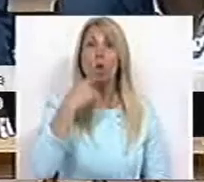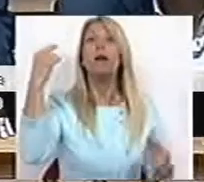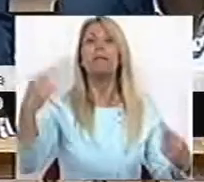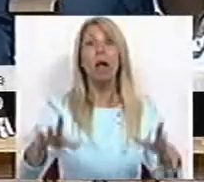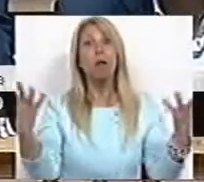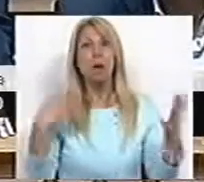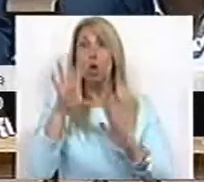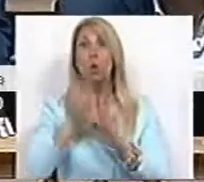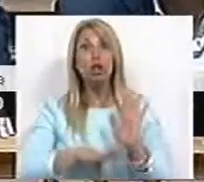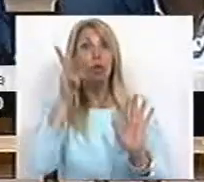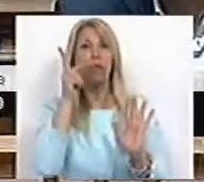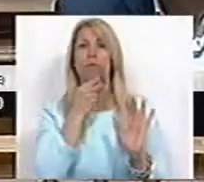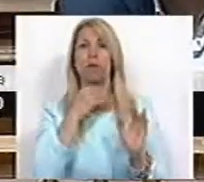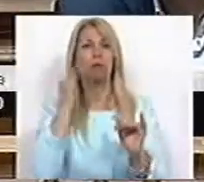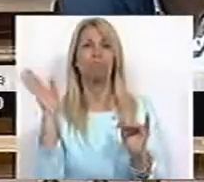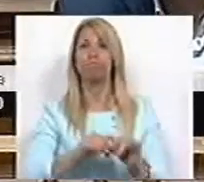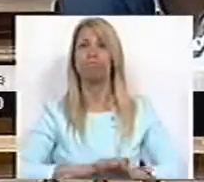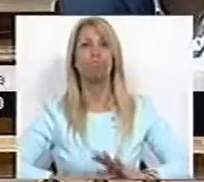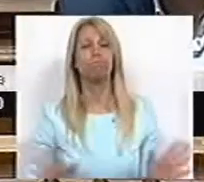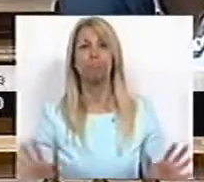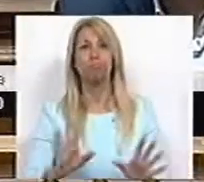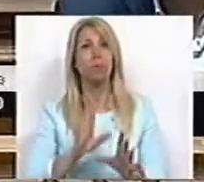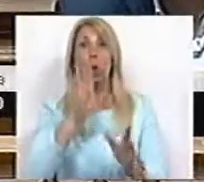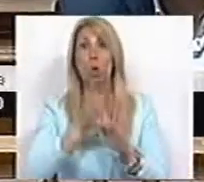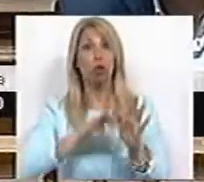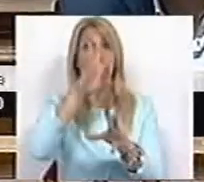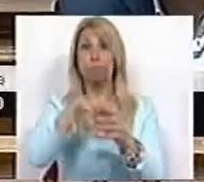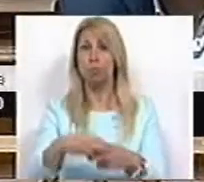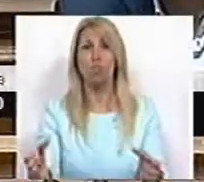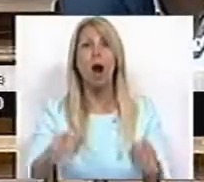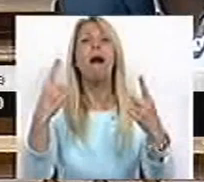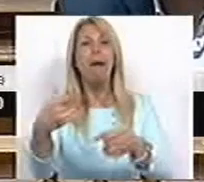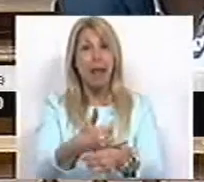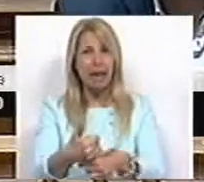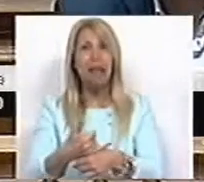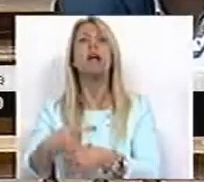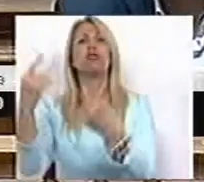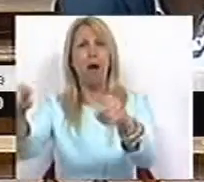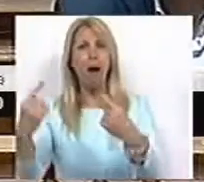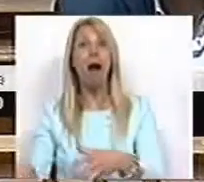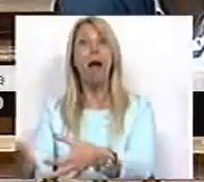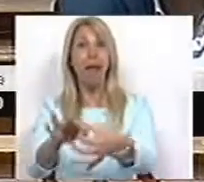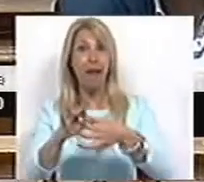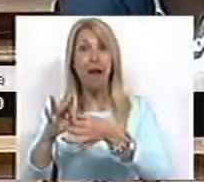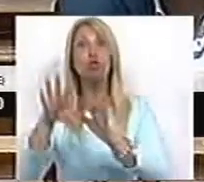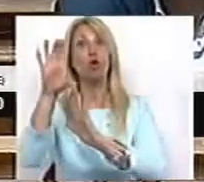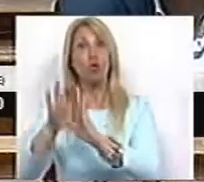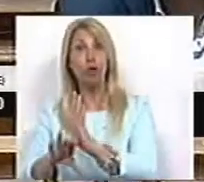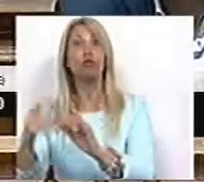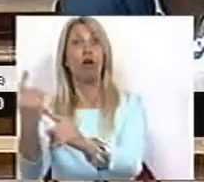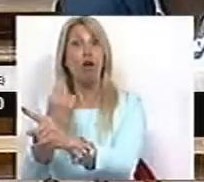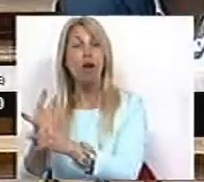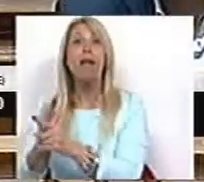poucas condições de vida. Há com certeza nas ilhas elos, ligações, comunidades que importa preservar e